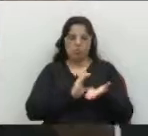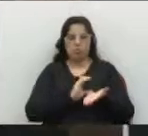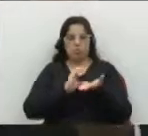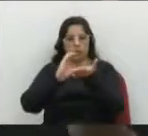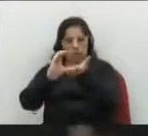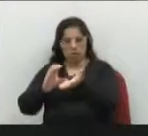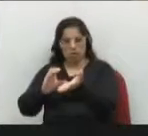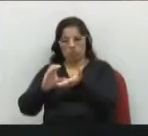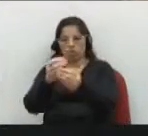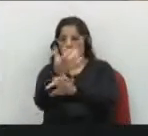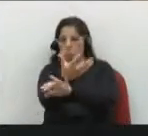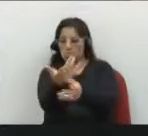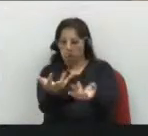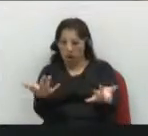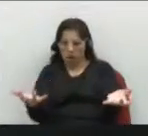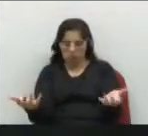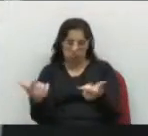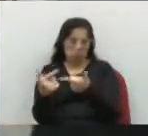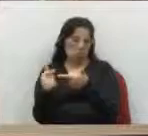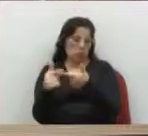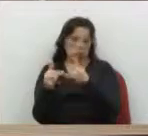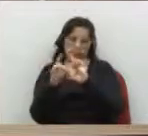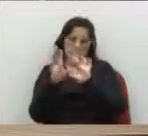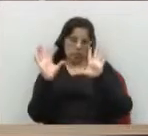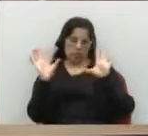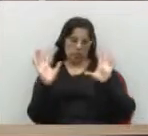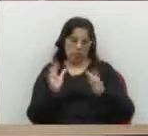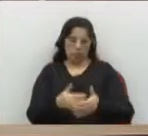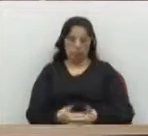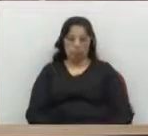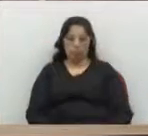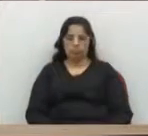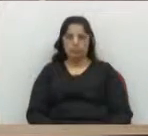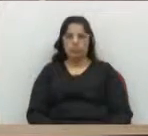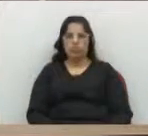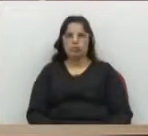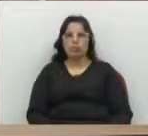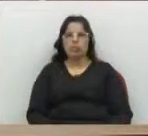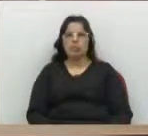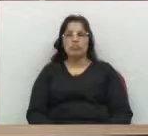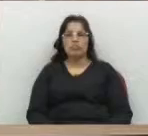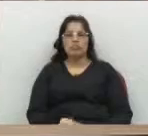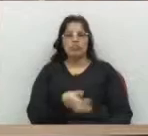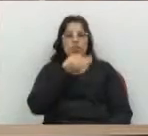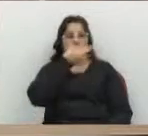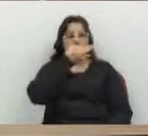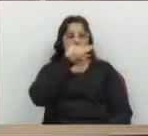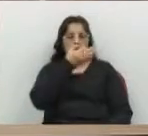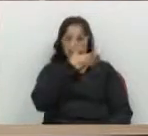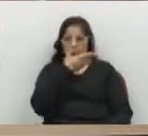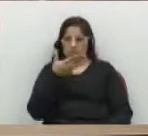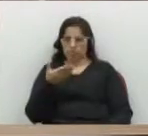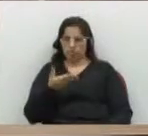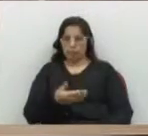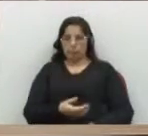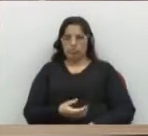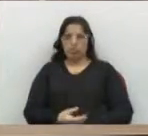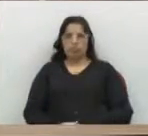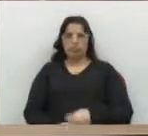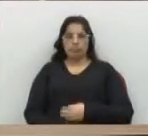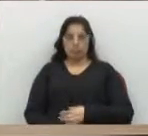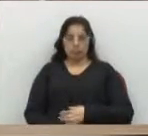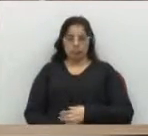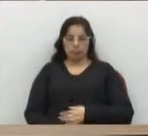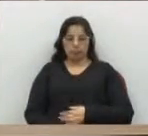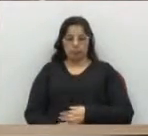meio do mato, então, se for preciso. Obrigado. Mais alguém deseja discutir? Não